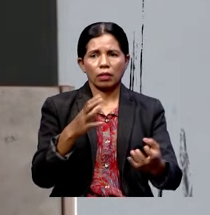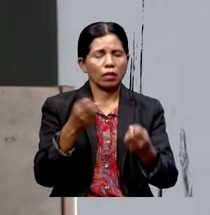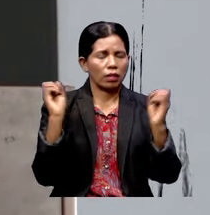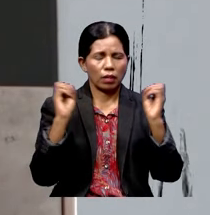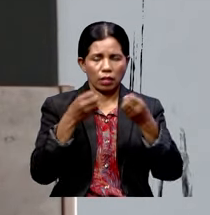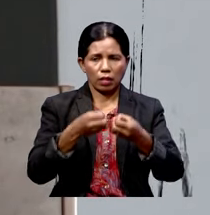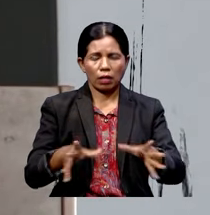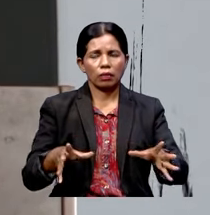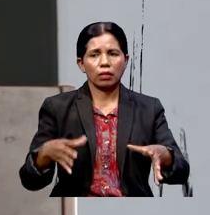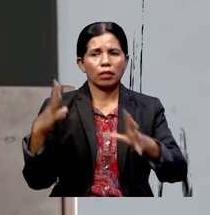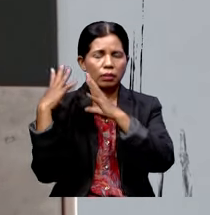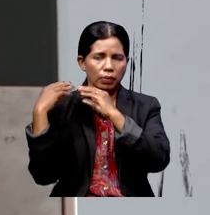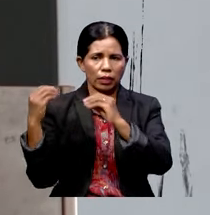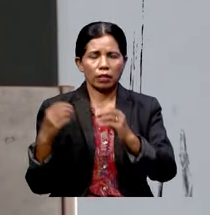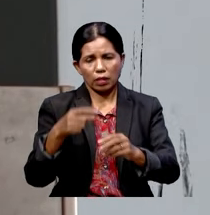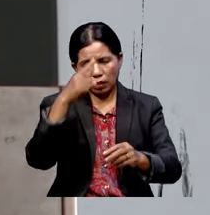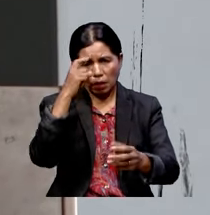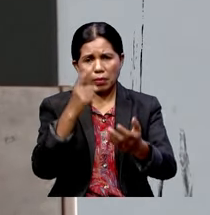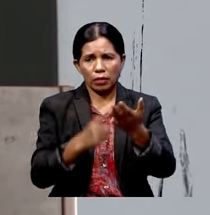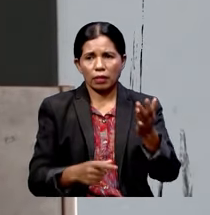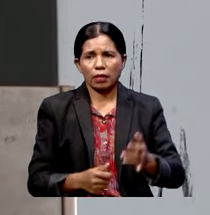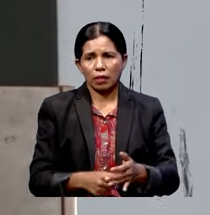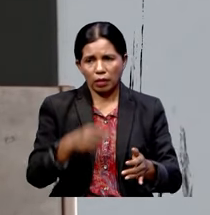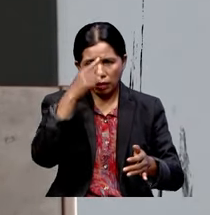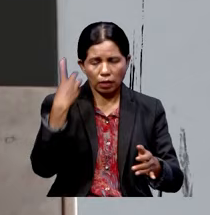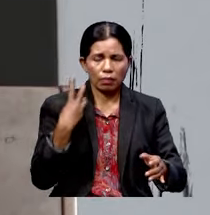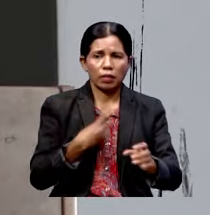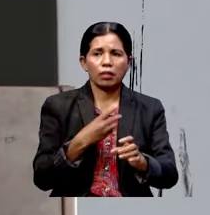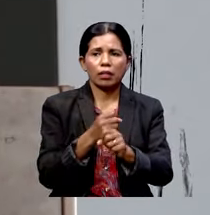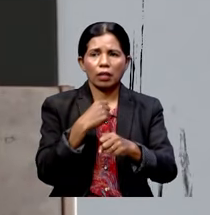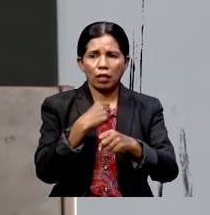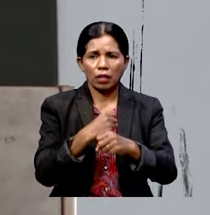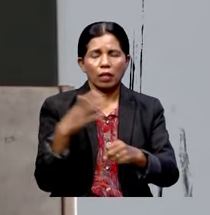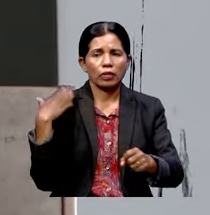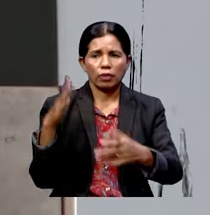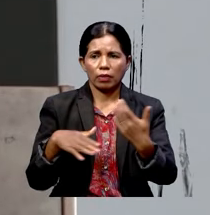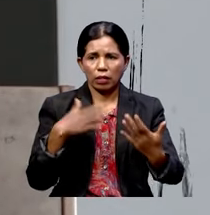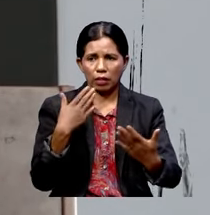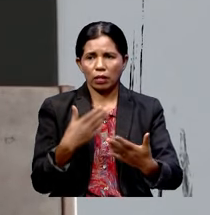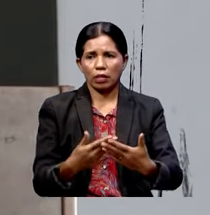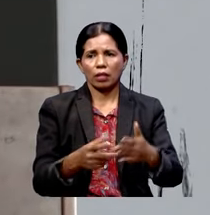esperança. Também sei, também está a lua que a gente está jovem Sira, lembra quando